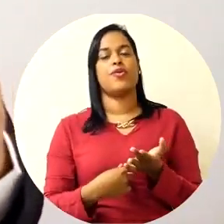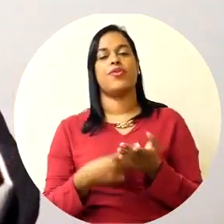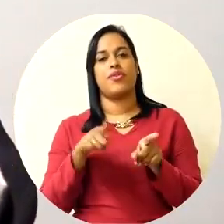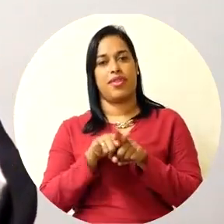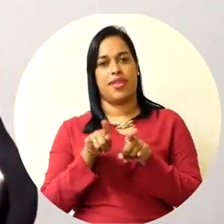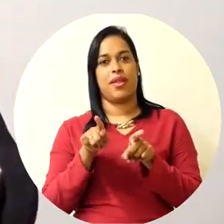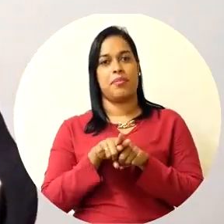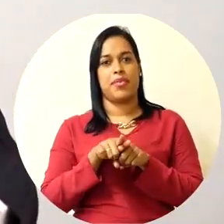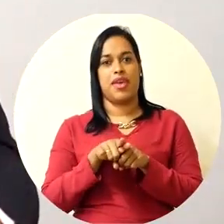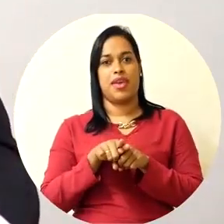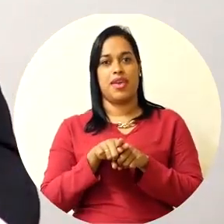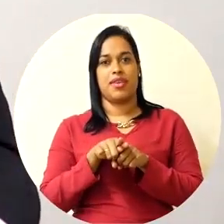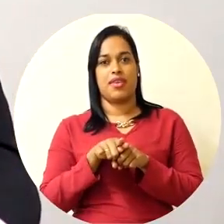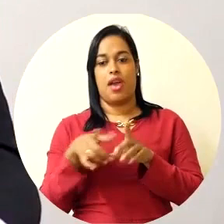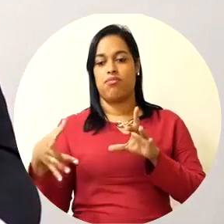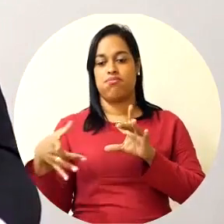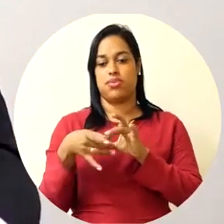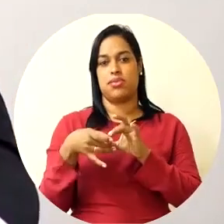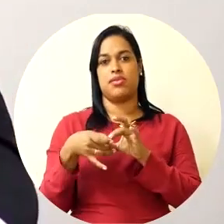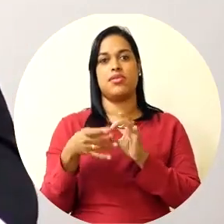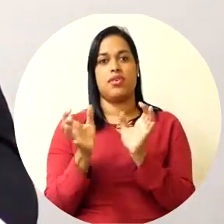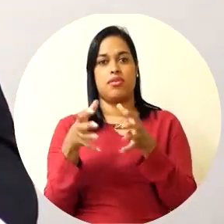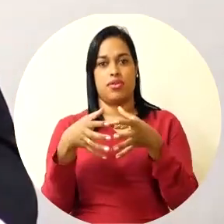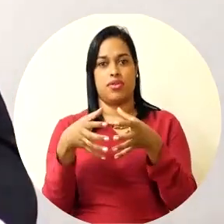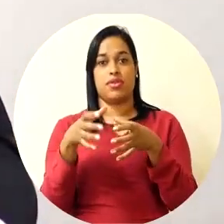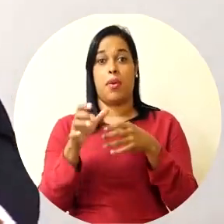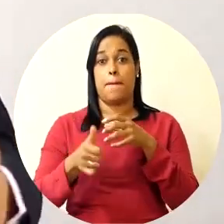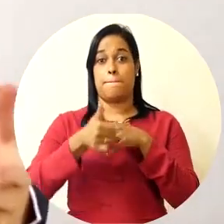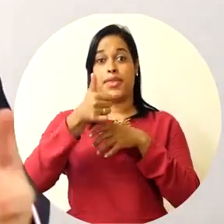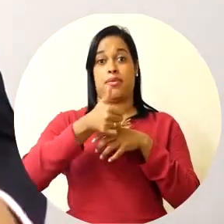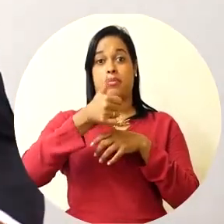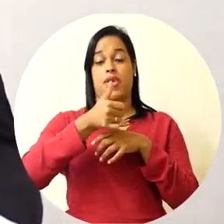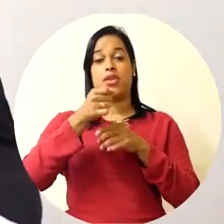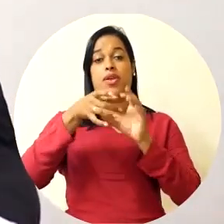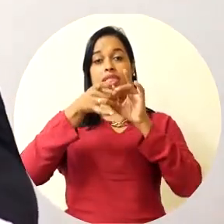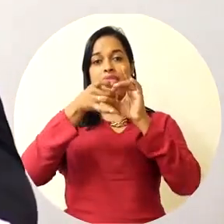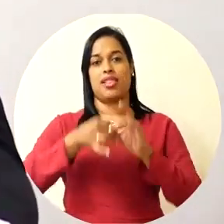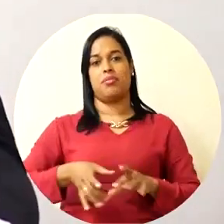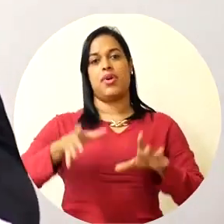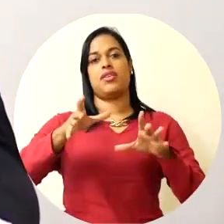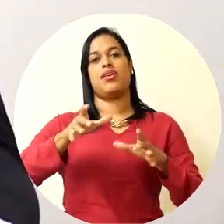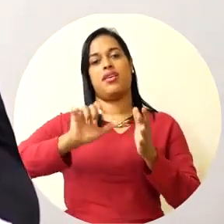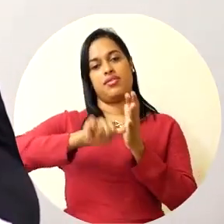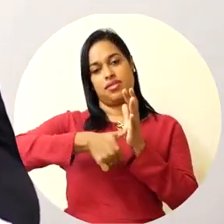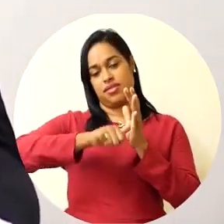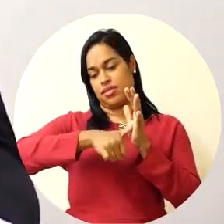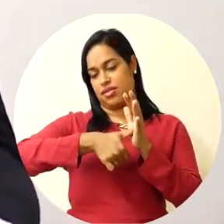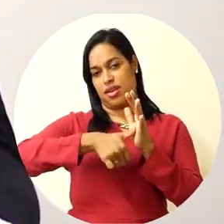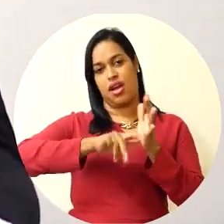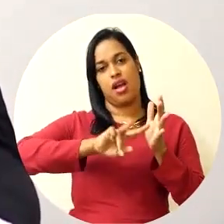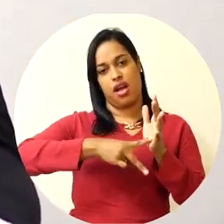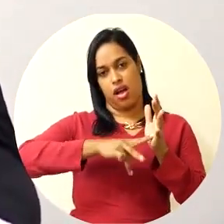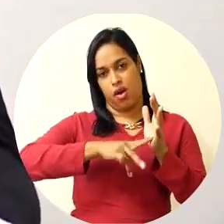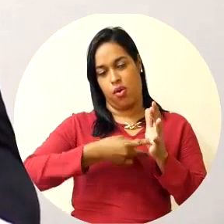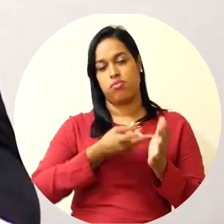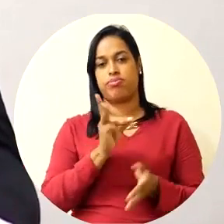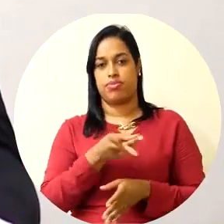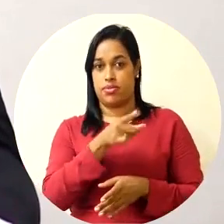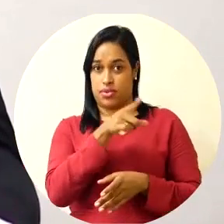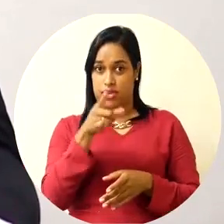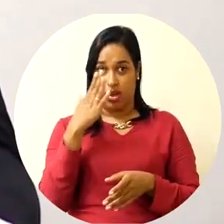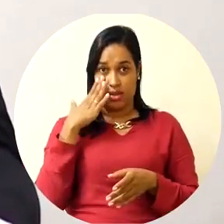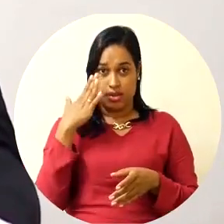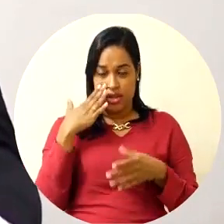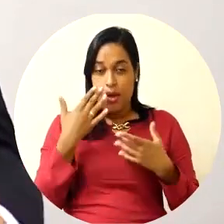acordos, as convenções, as negociações coletivas. O primeiro princípio é o da liberdade sindical,